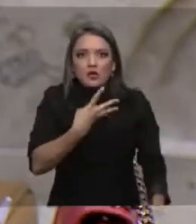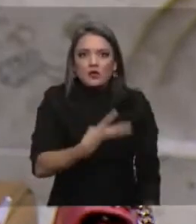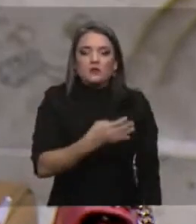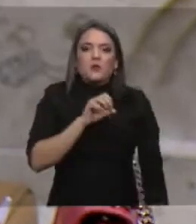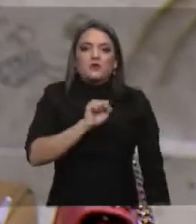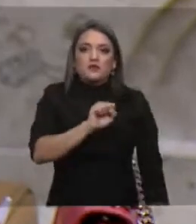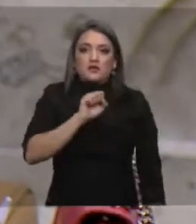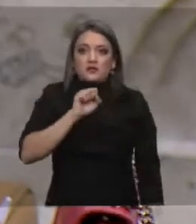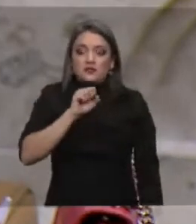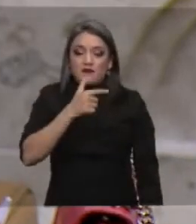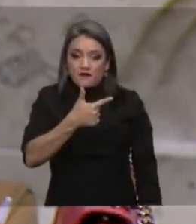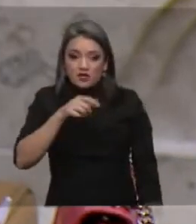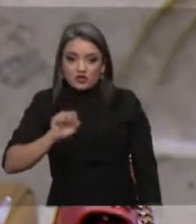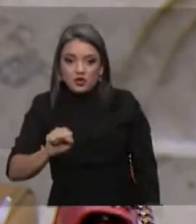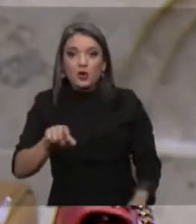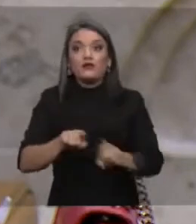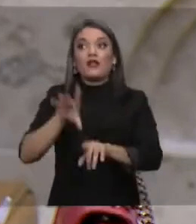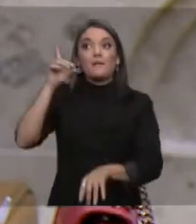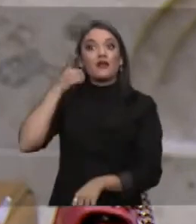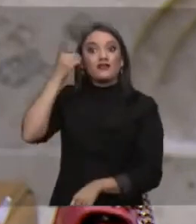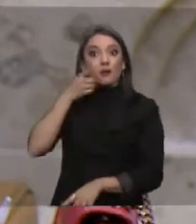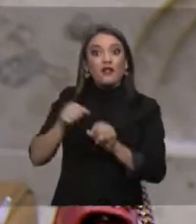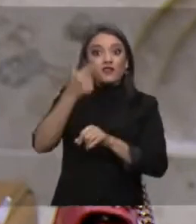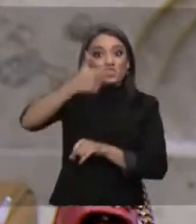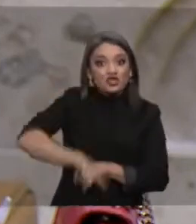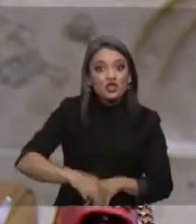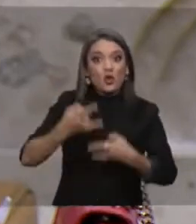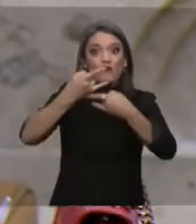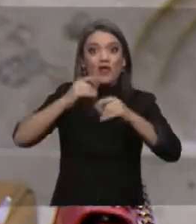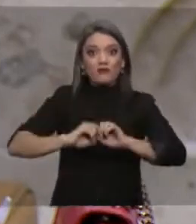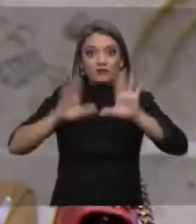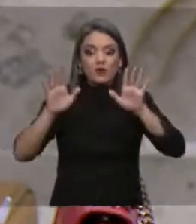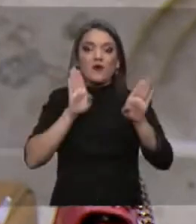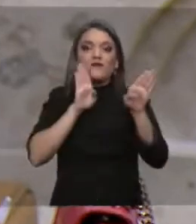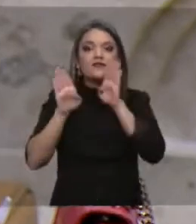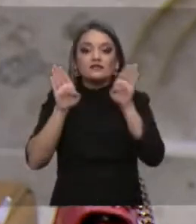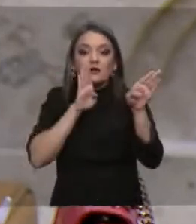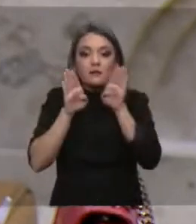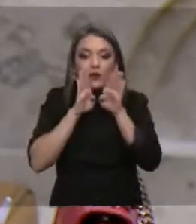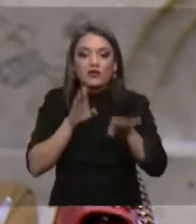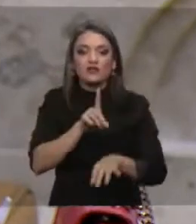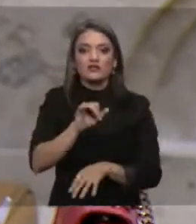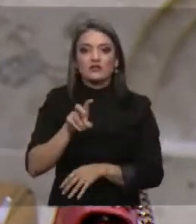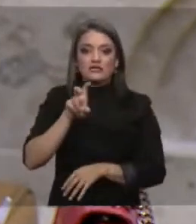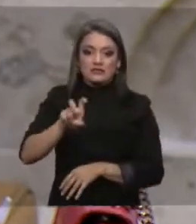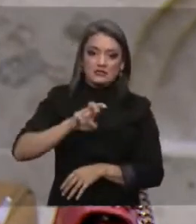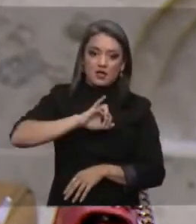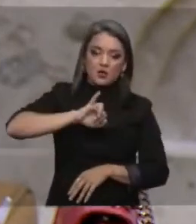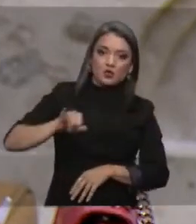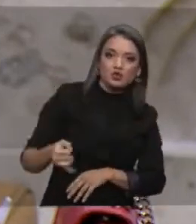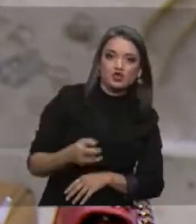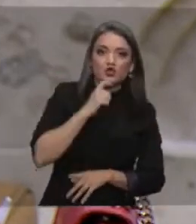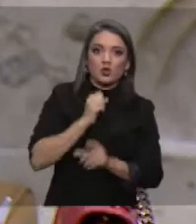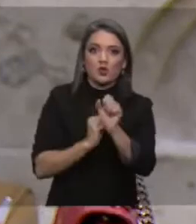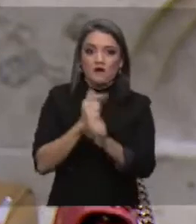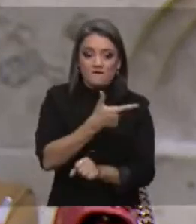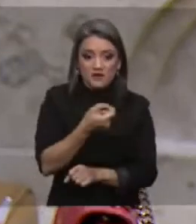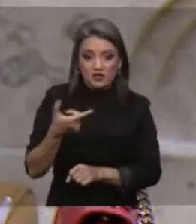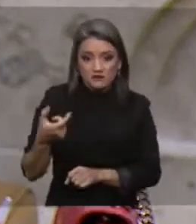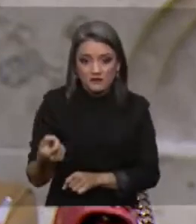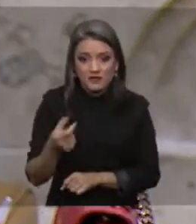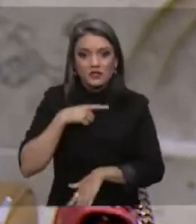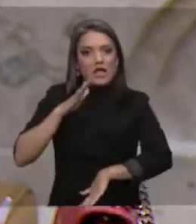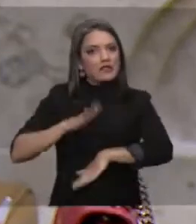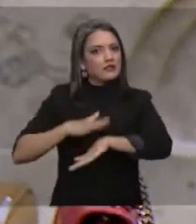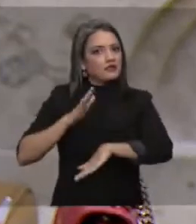o denunciado gravou e transmitiu outra live por meio do Facebook, em 5 de julho de 2020, em condições de